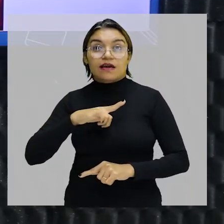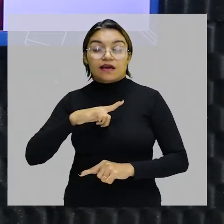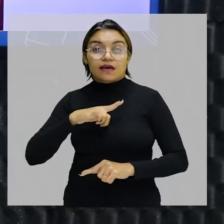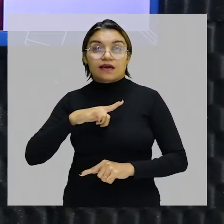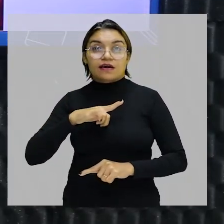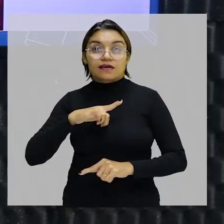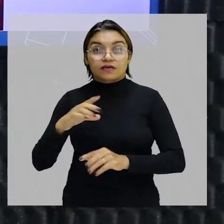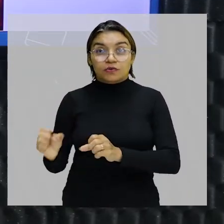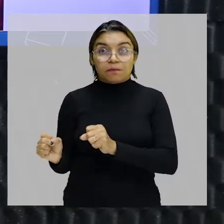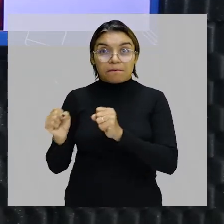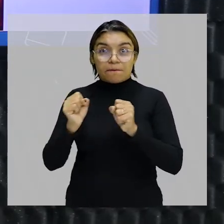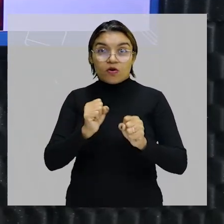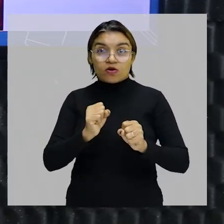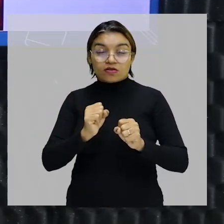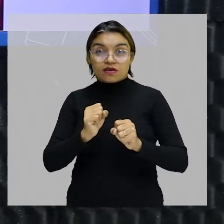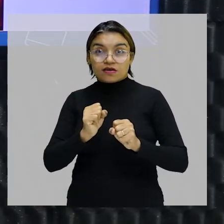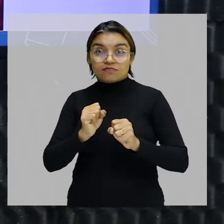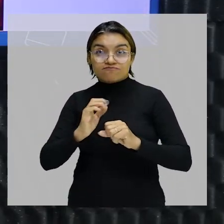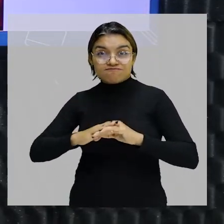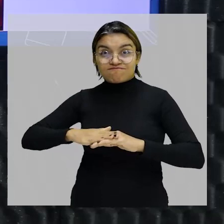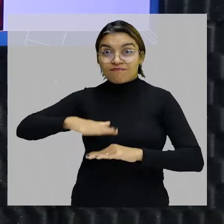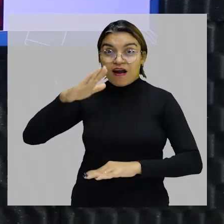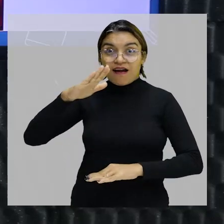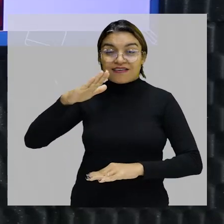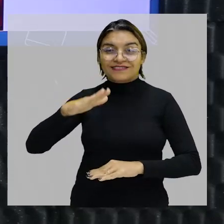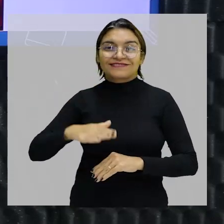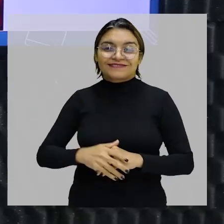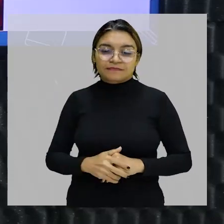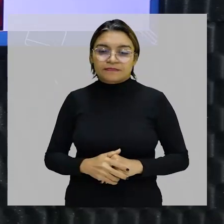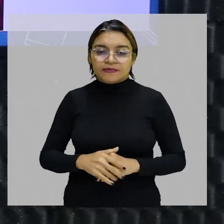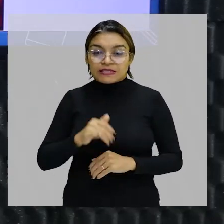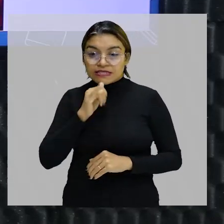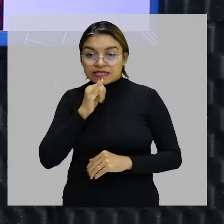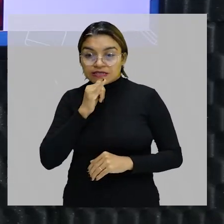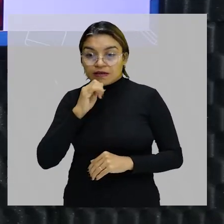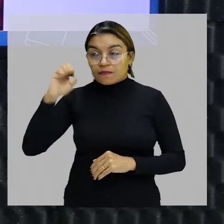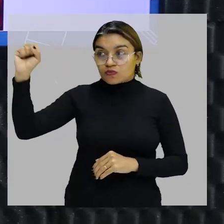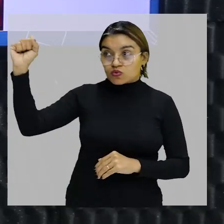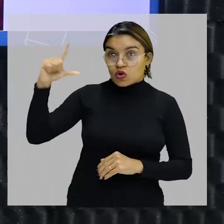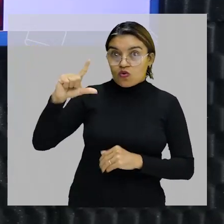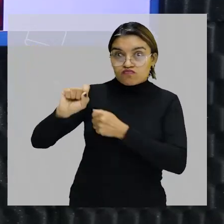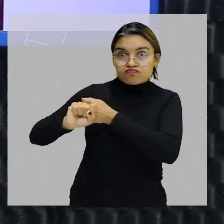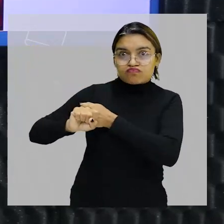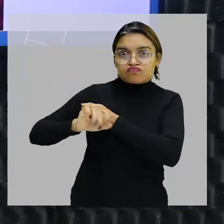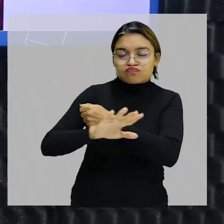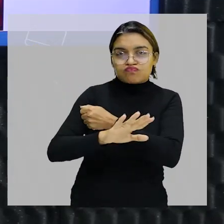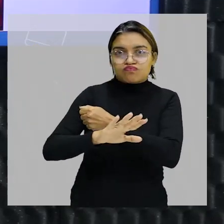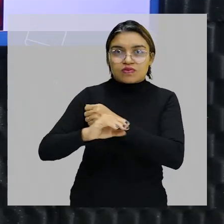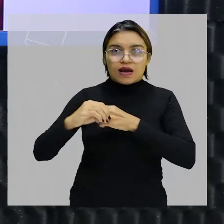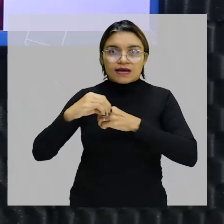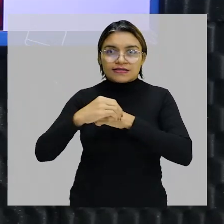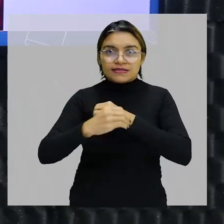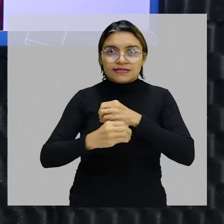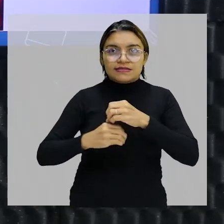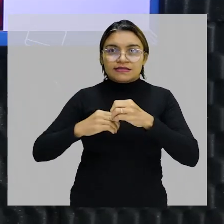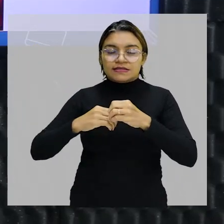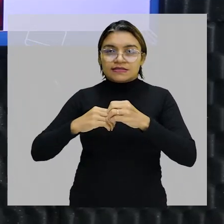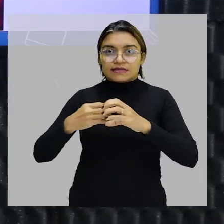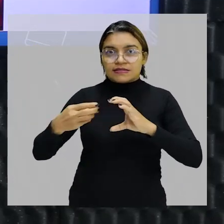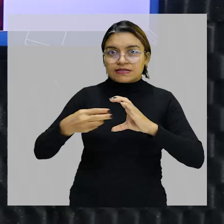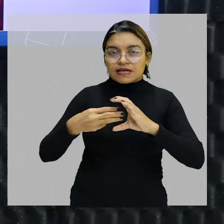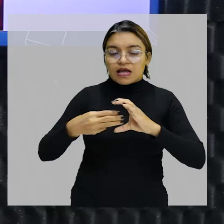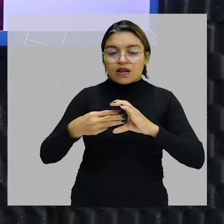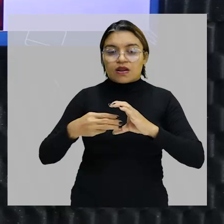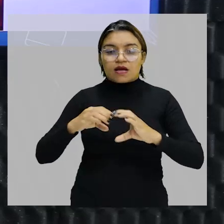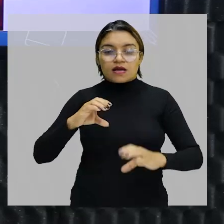os superpoderes, né? Então os raios solares fortalecem as células kryptonianas, dando a